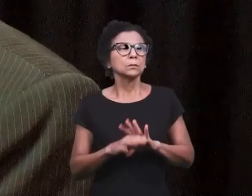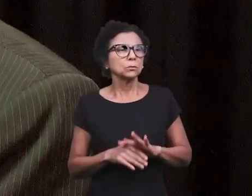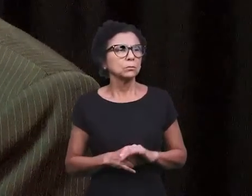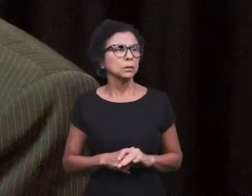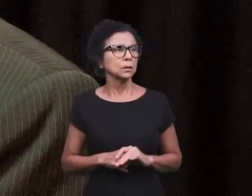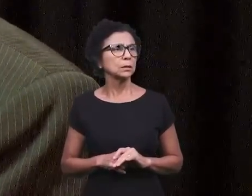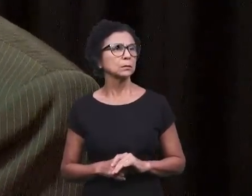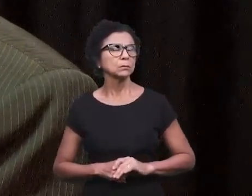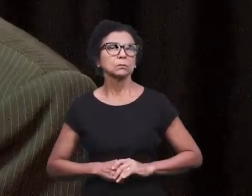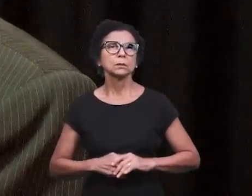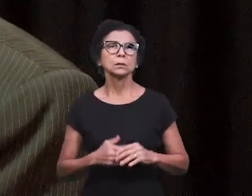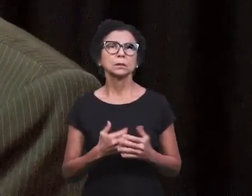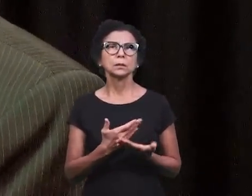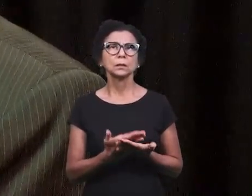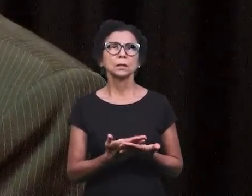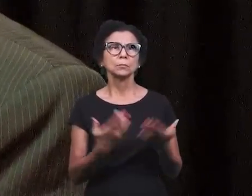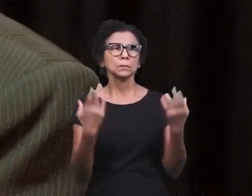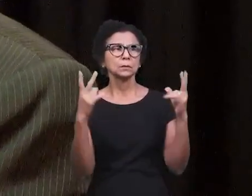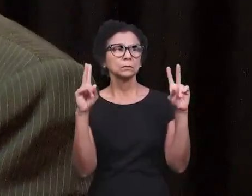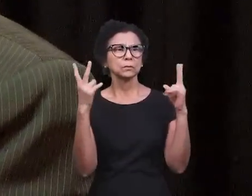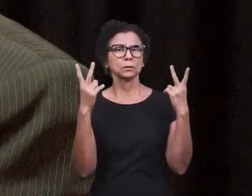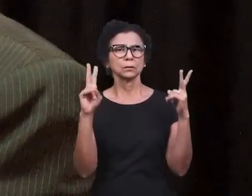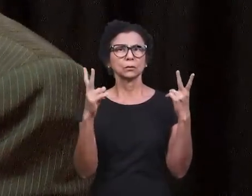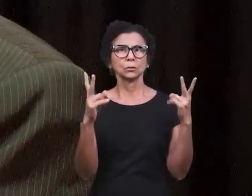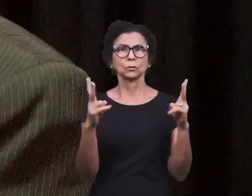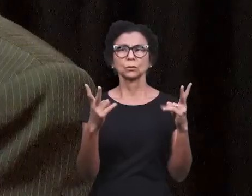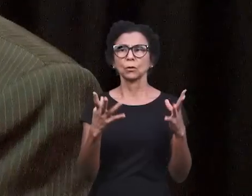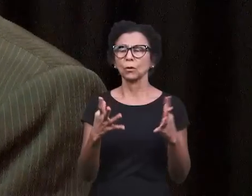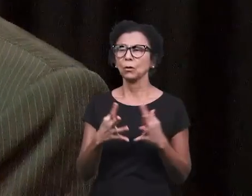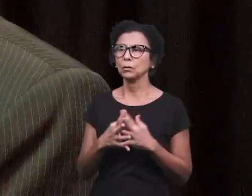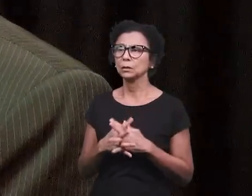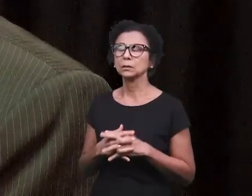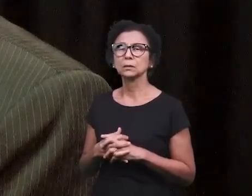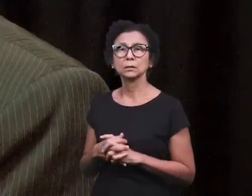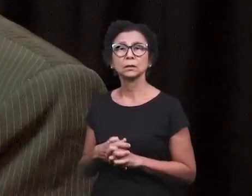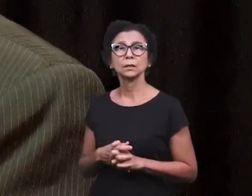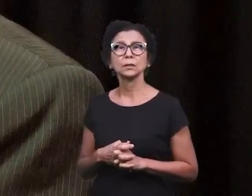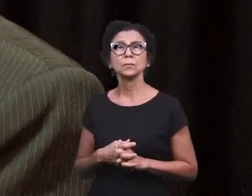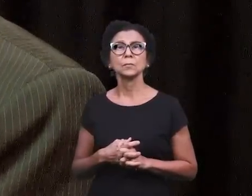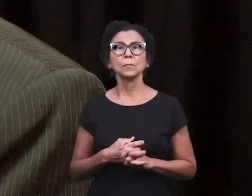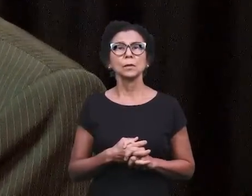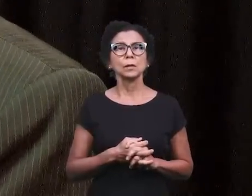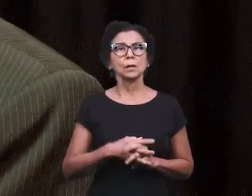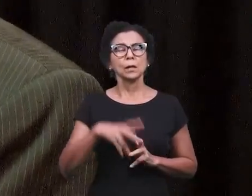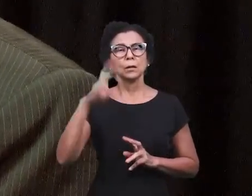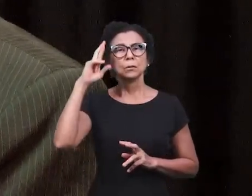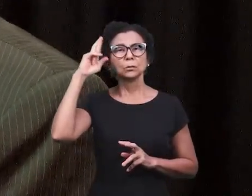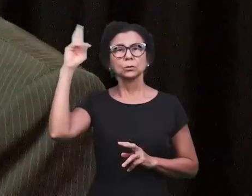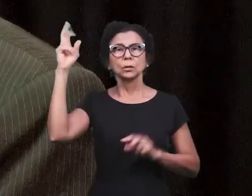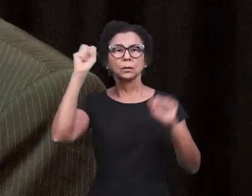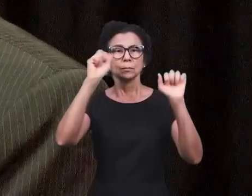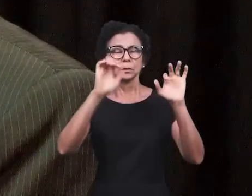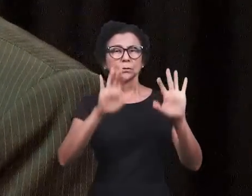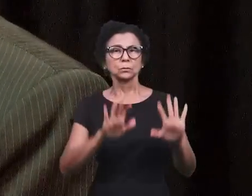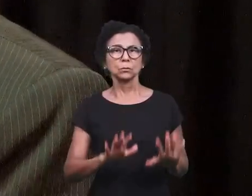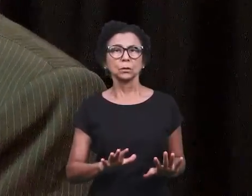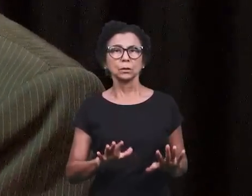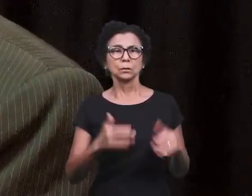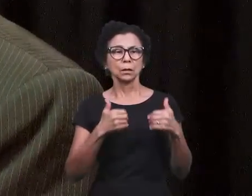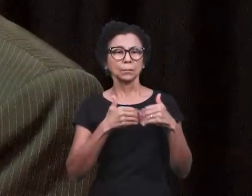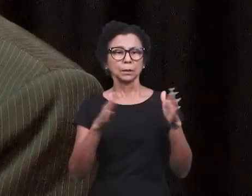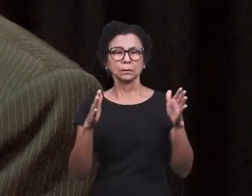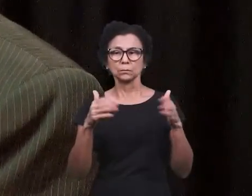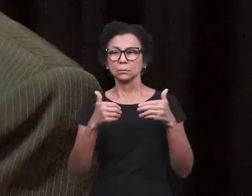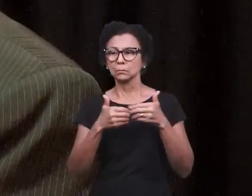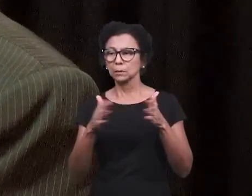mundo físico, né? Na nossa realidade, as portas do mundo espiritual. O Senhor ia abrindo e realizando e fazendo as coisas. Então, tudo